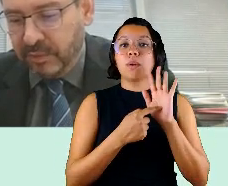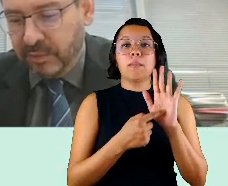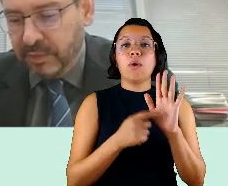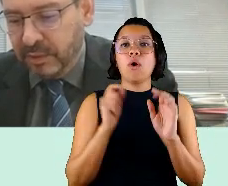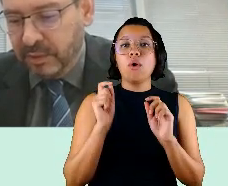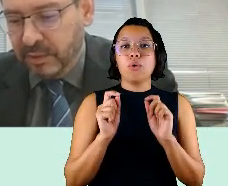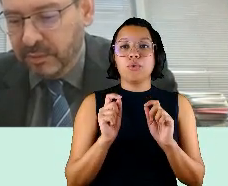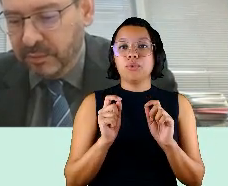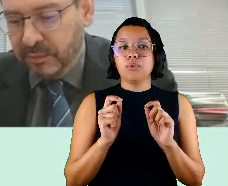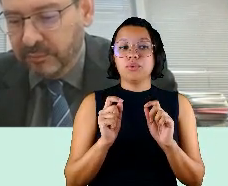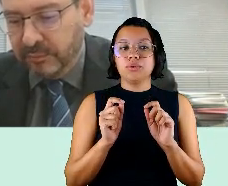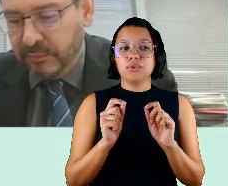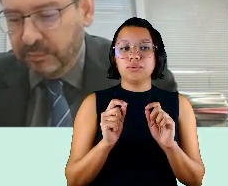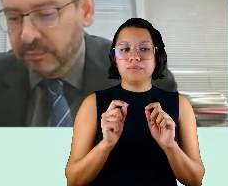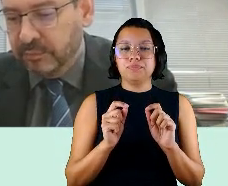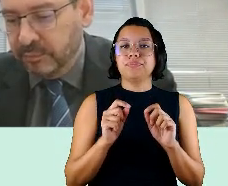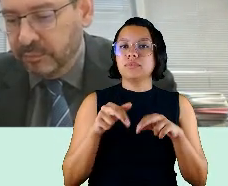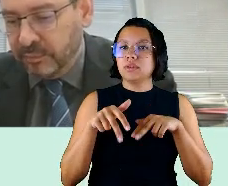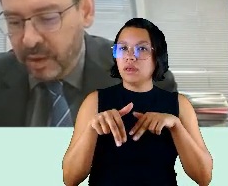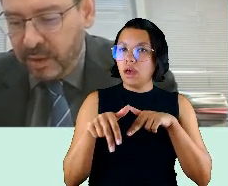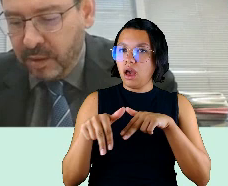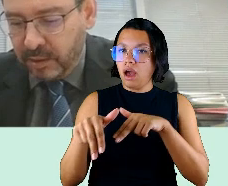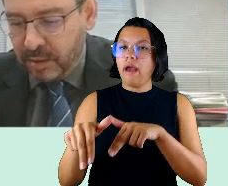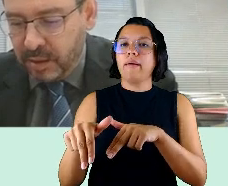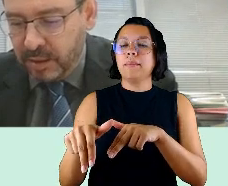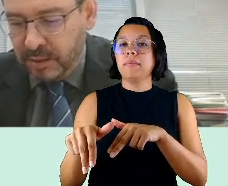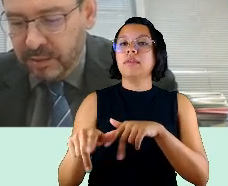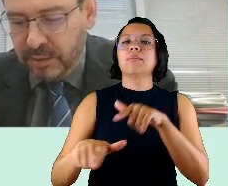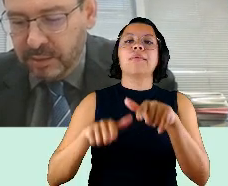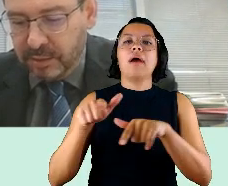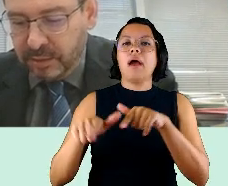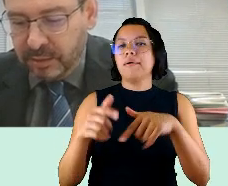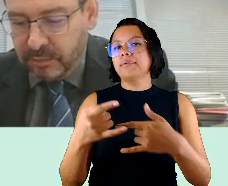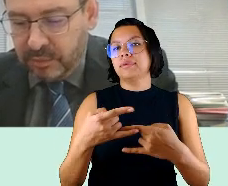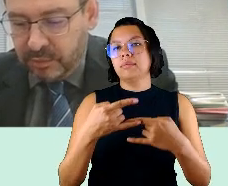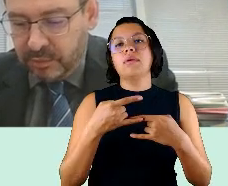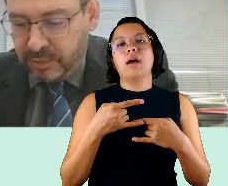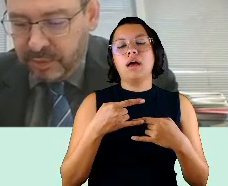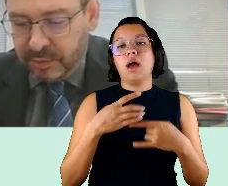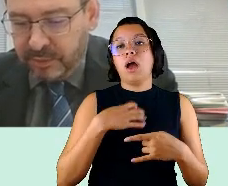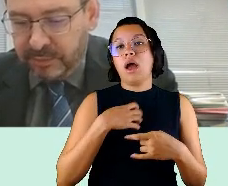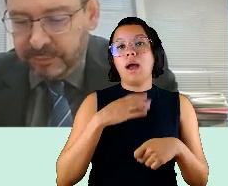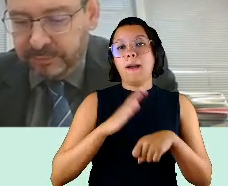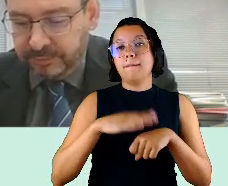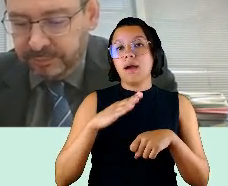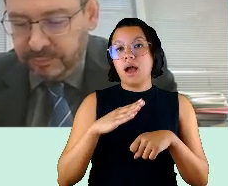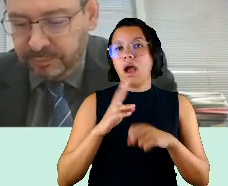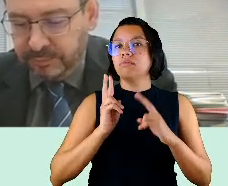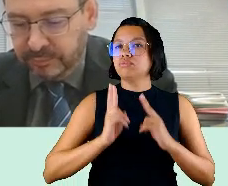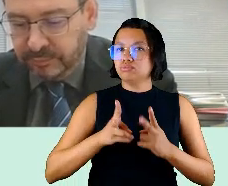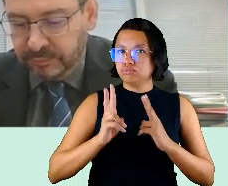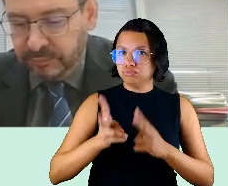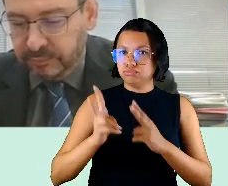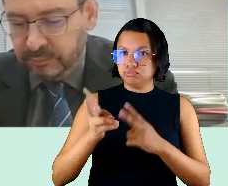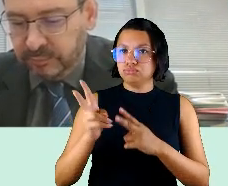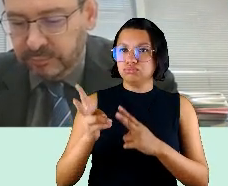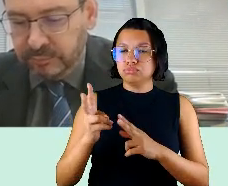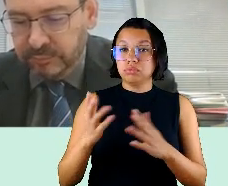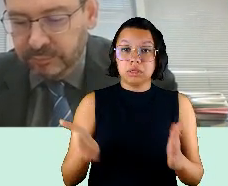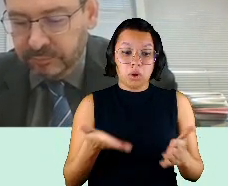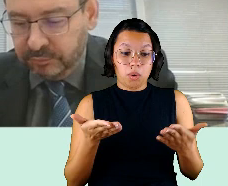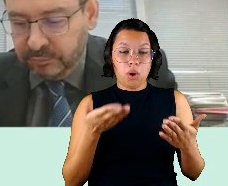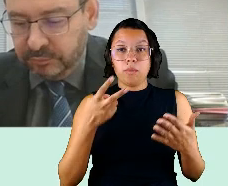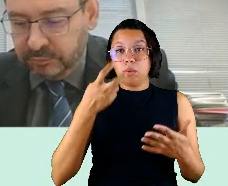mostrando que se caminha para o teletrabalho de forma mais permanente, promovendo